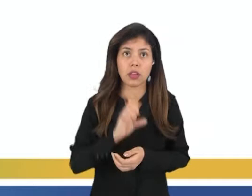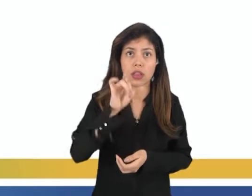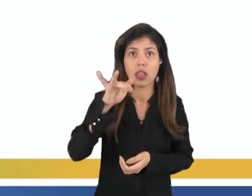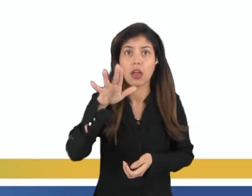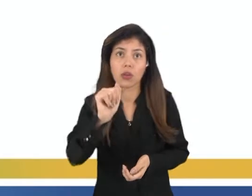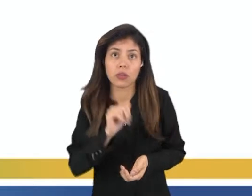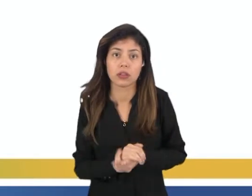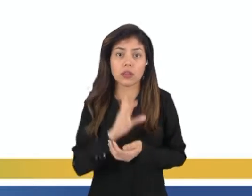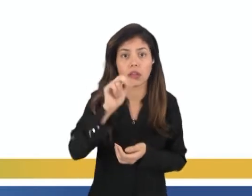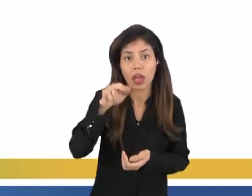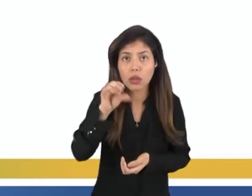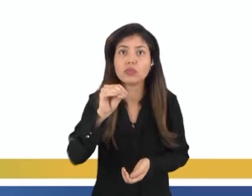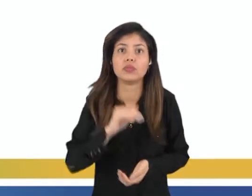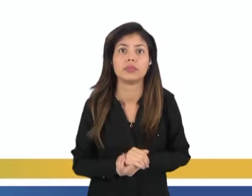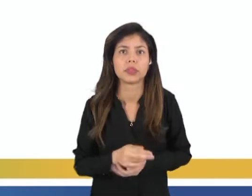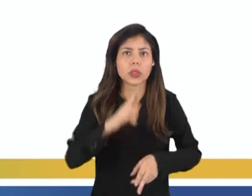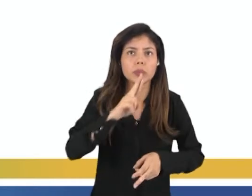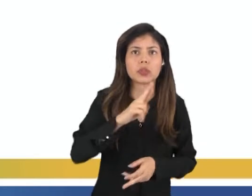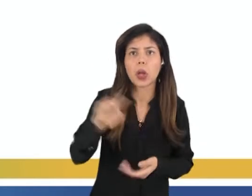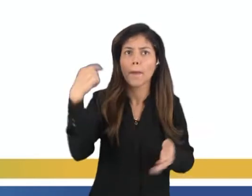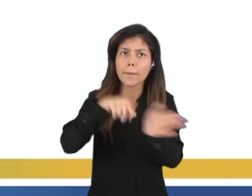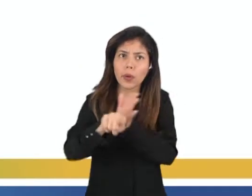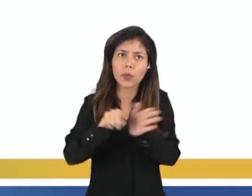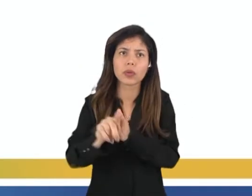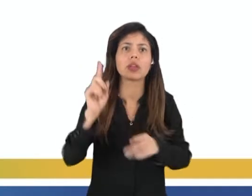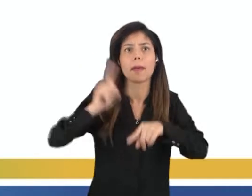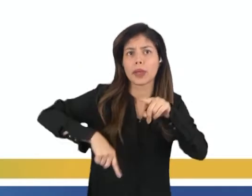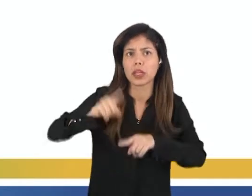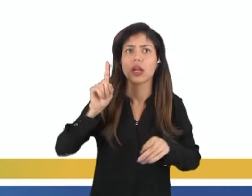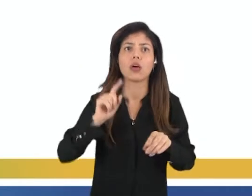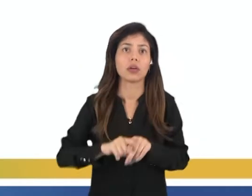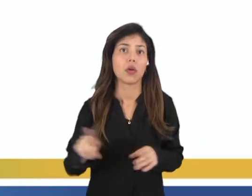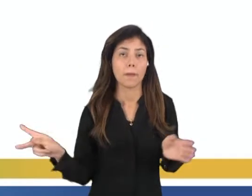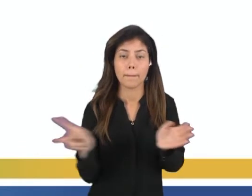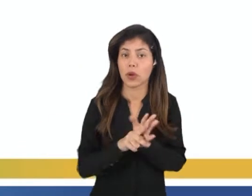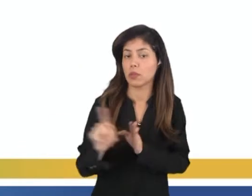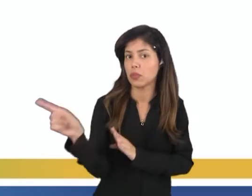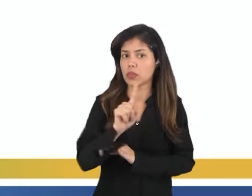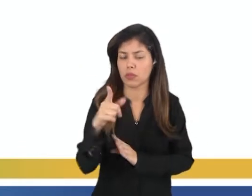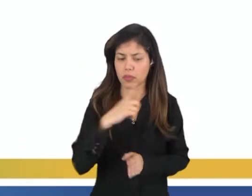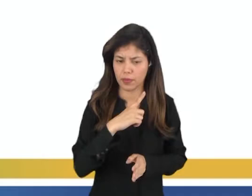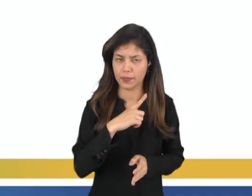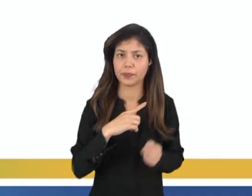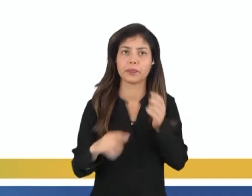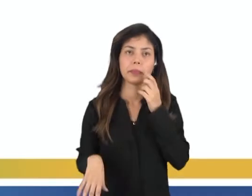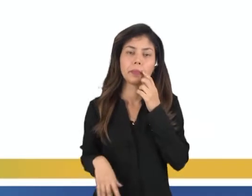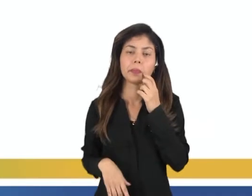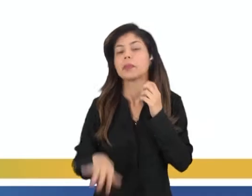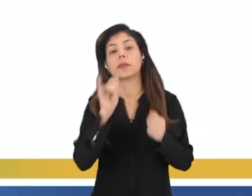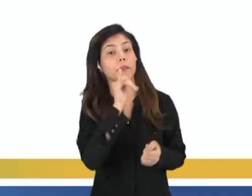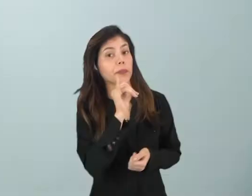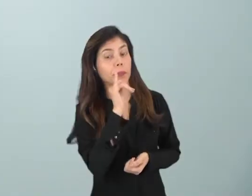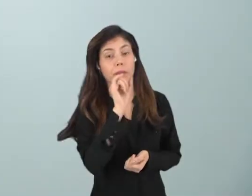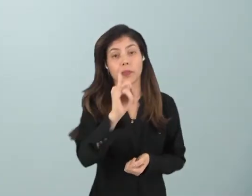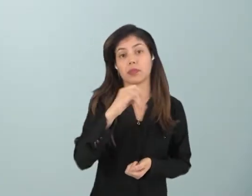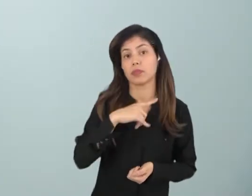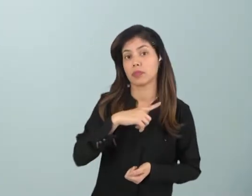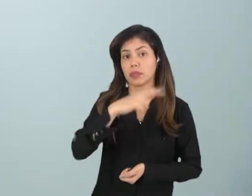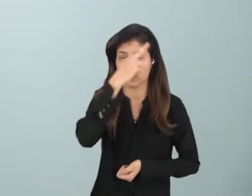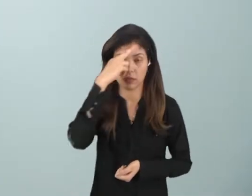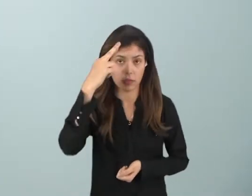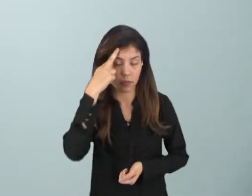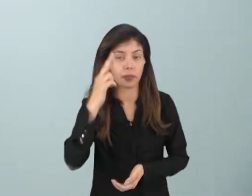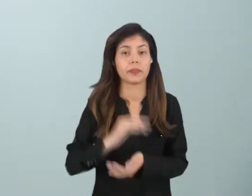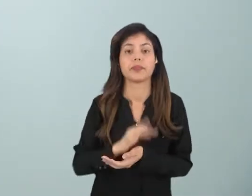as lacunas no canon, respondendo perguntas que o material de origem não abordou. Por exemplo, se você tem uma história na